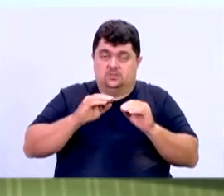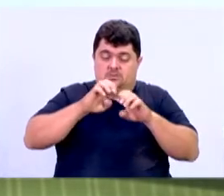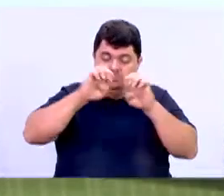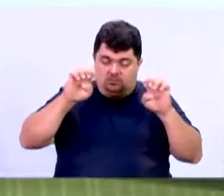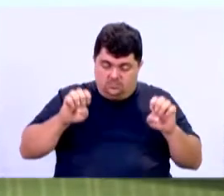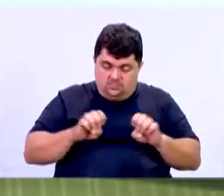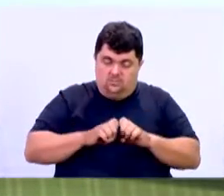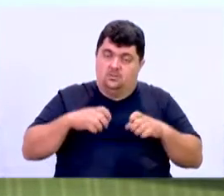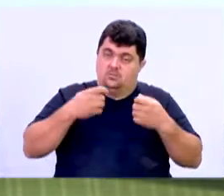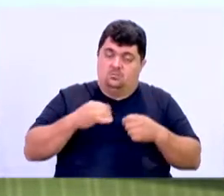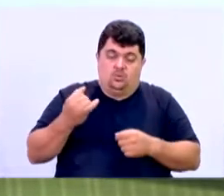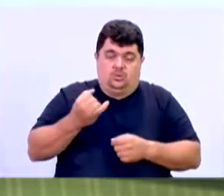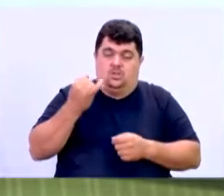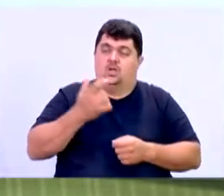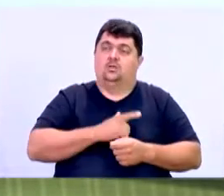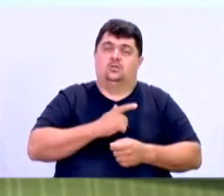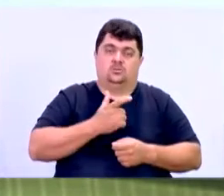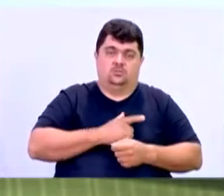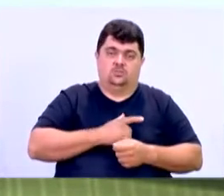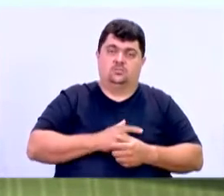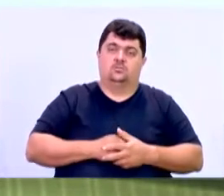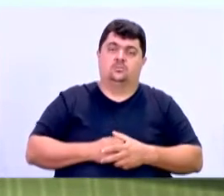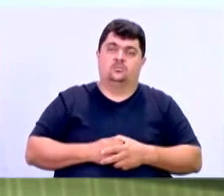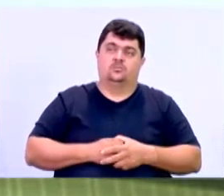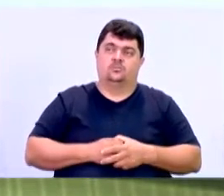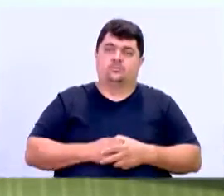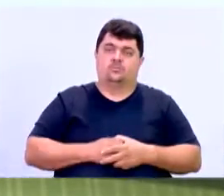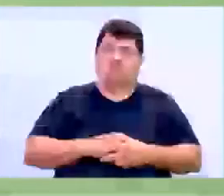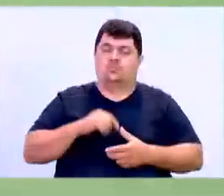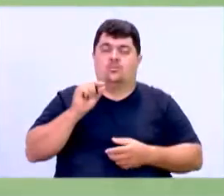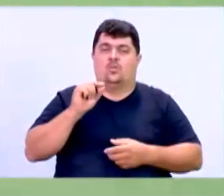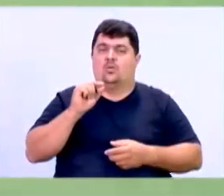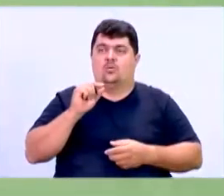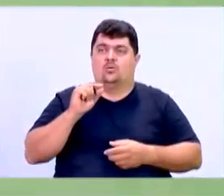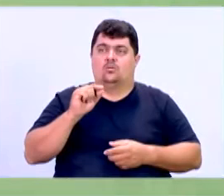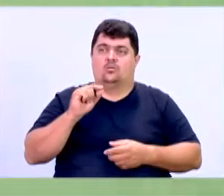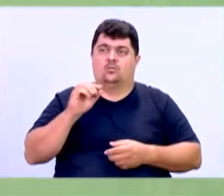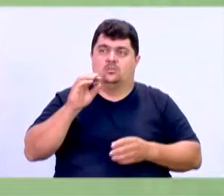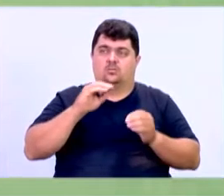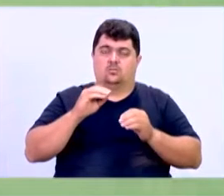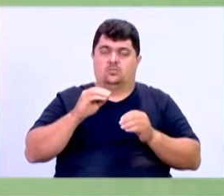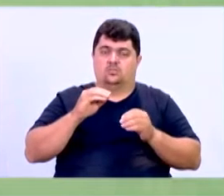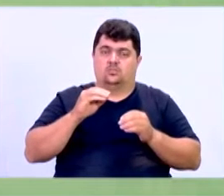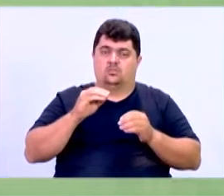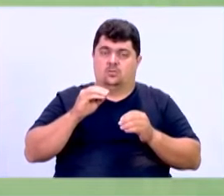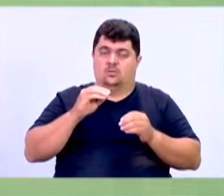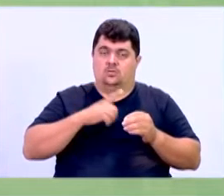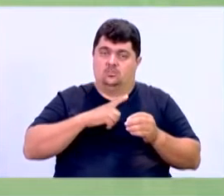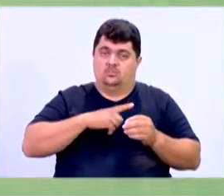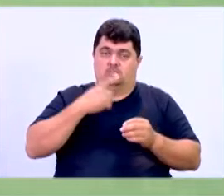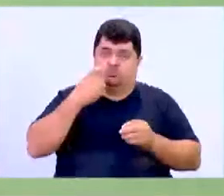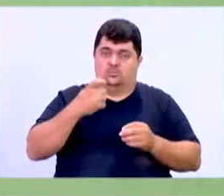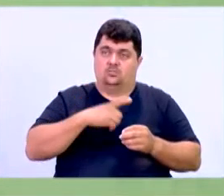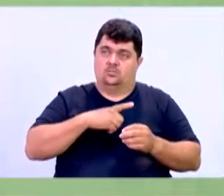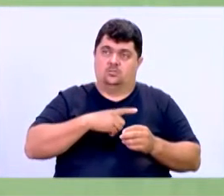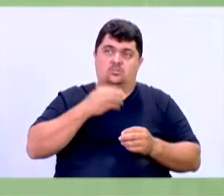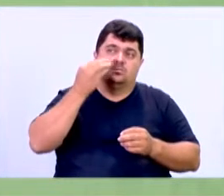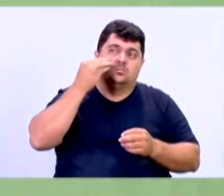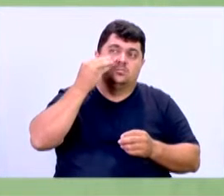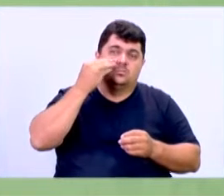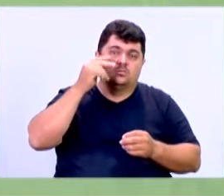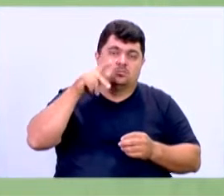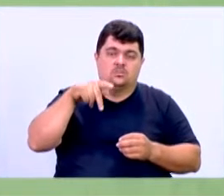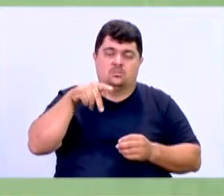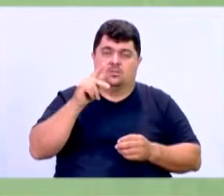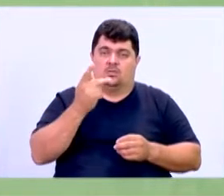para poder começar a trabalhar com ele. E o que seria isso? Uma observação que eu faço aqui é, para testar as páginas